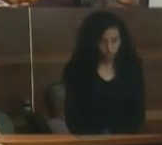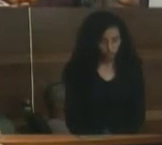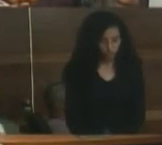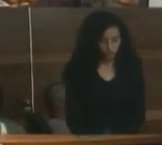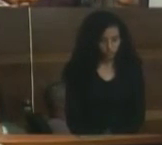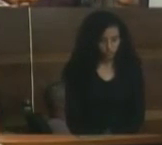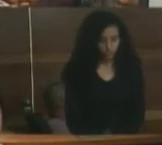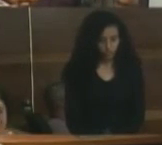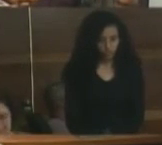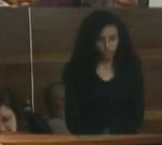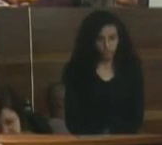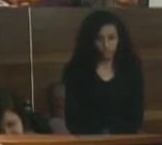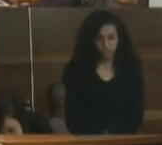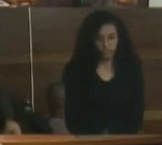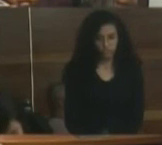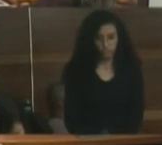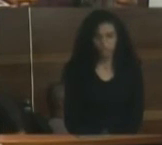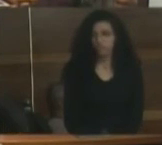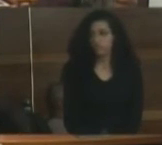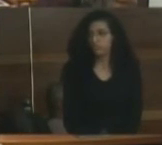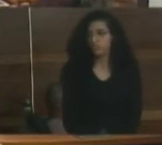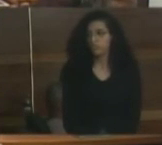e aí